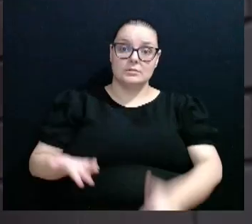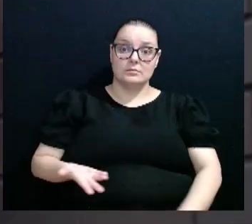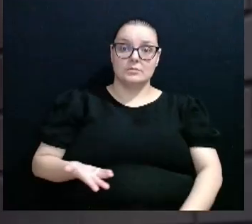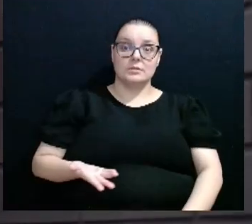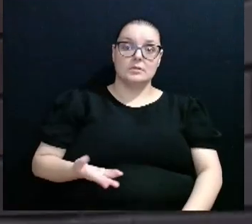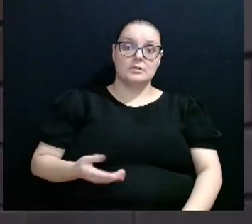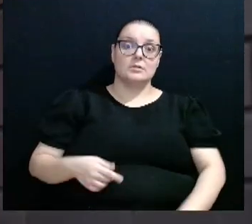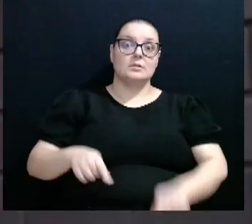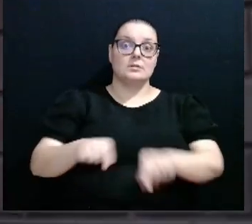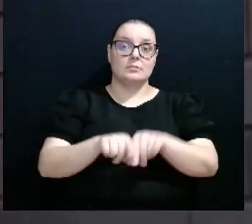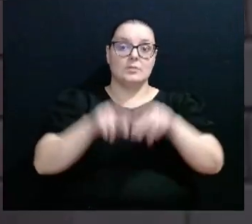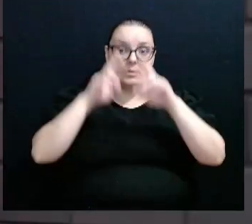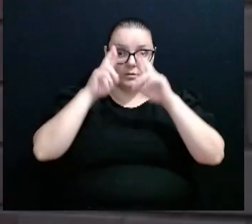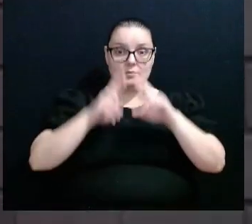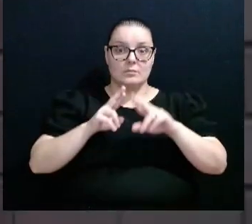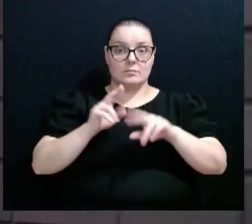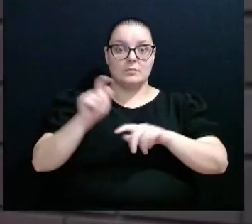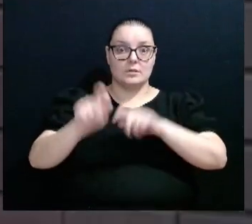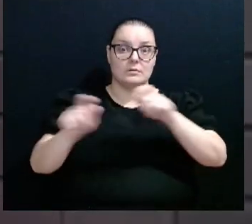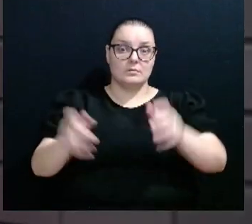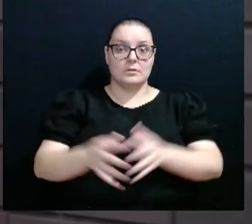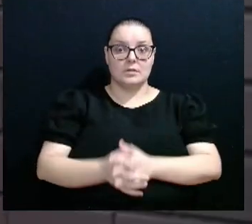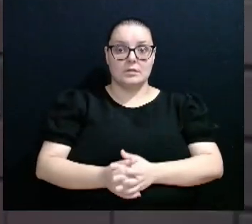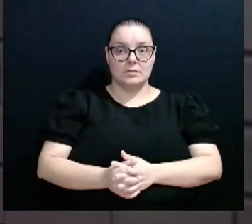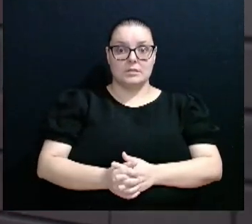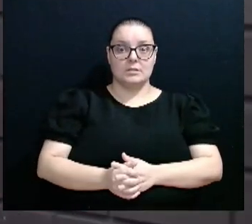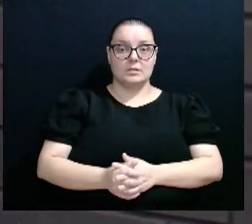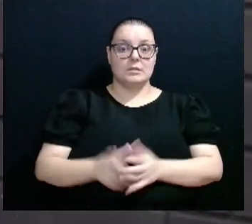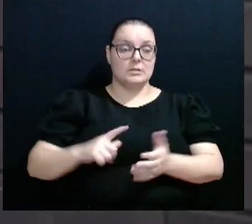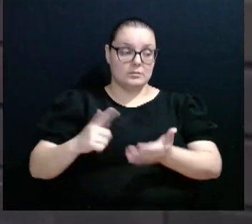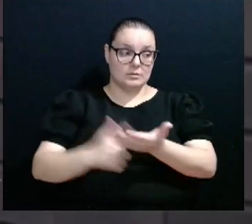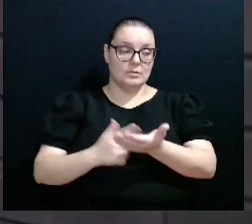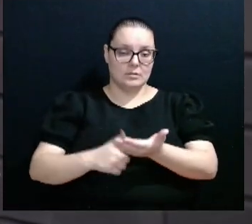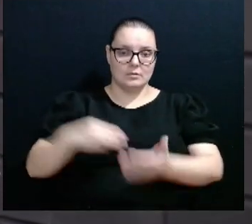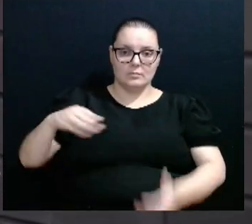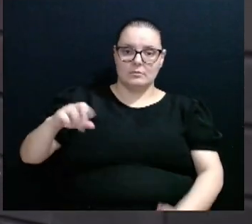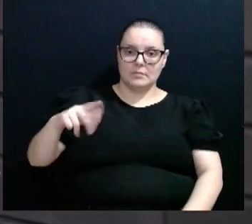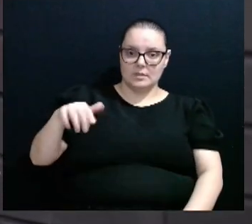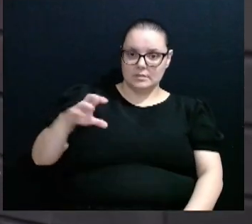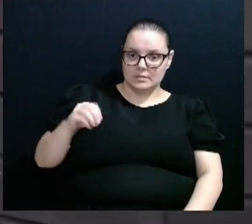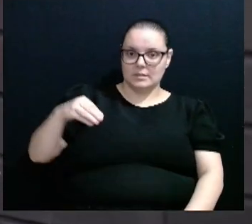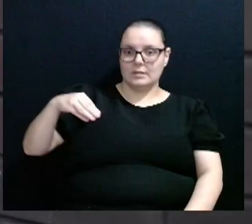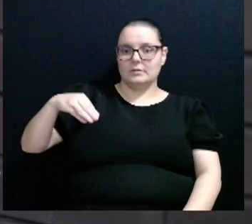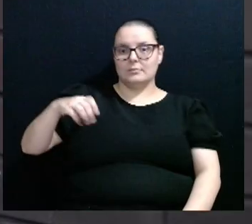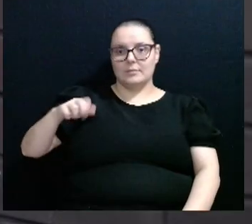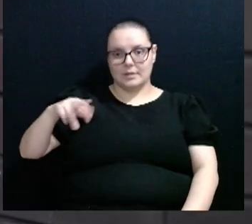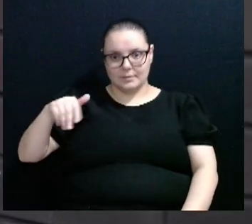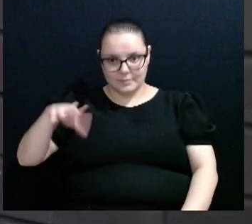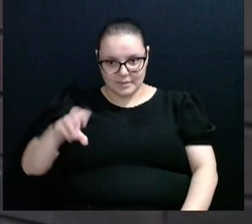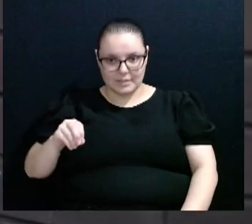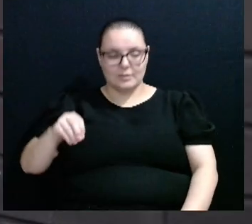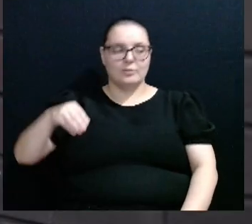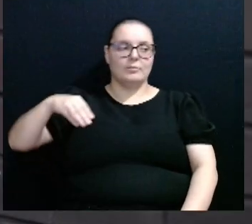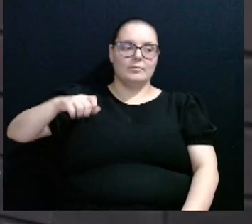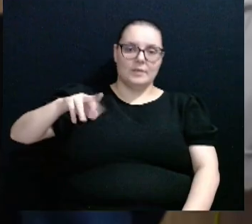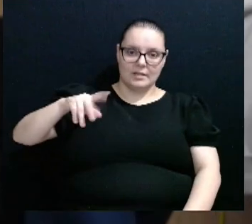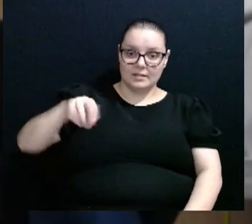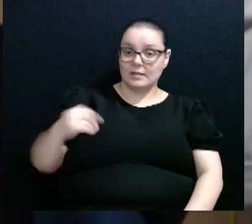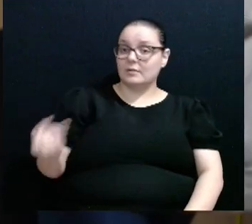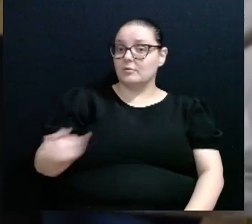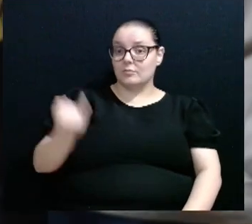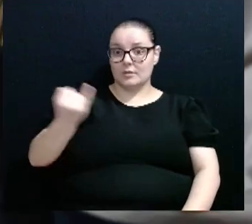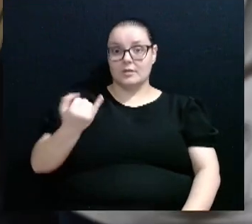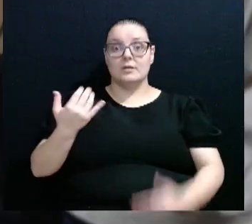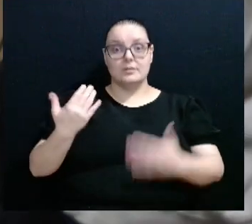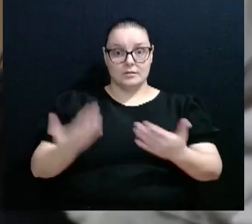o outro. Tem até um livrinho que chama Marcelo Marmelo Martelo. Ele é interessantíssimo, esse livrinho, porque ele vai dar... Tem